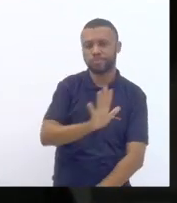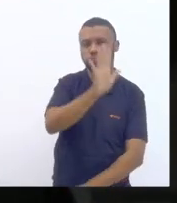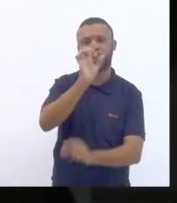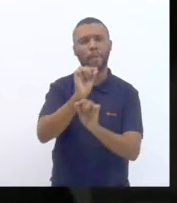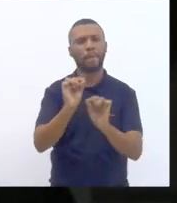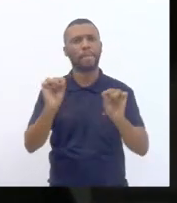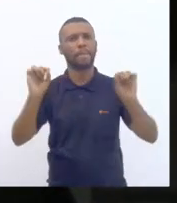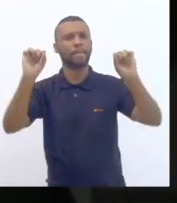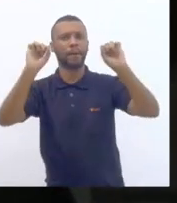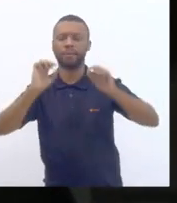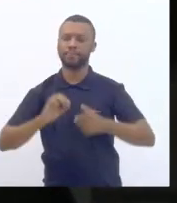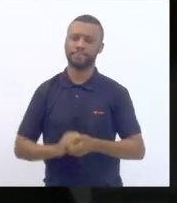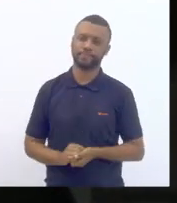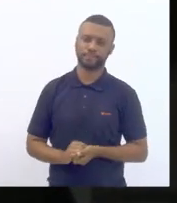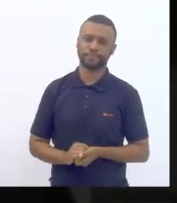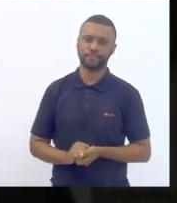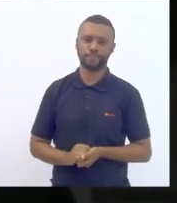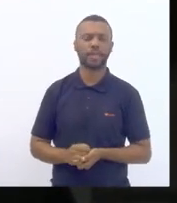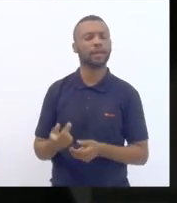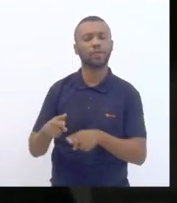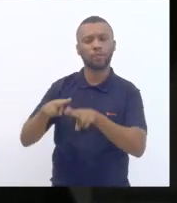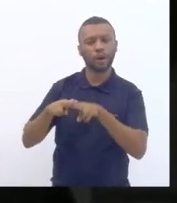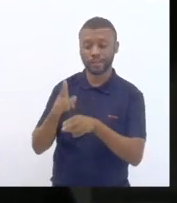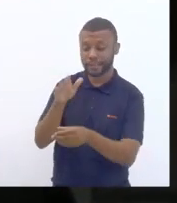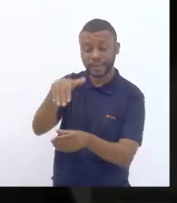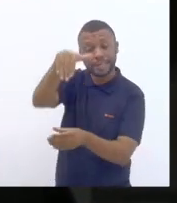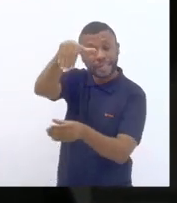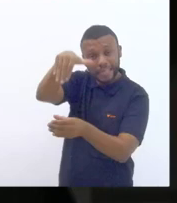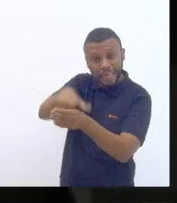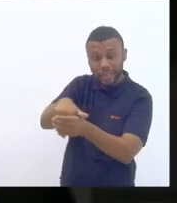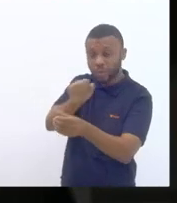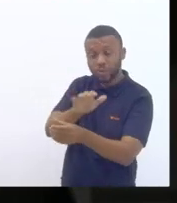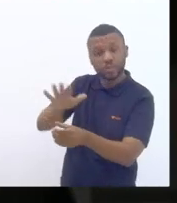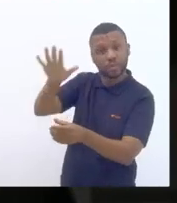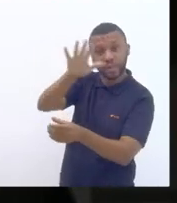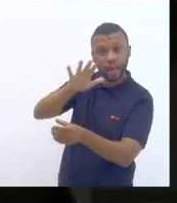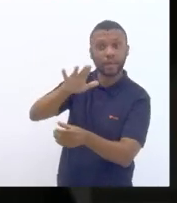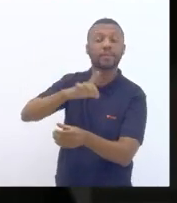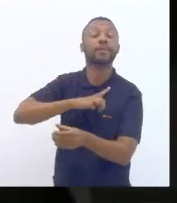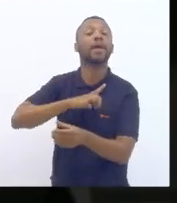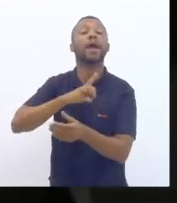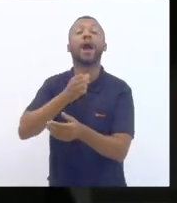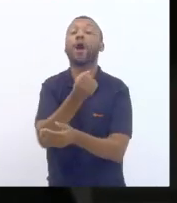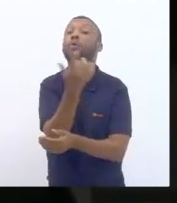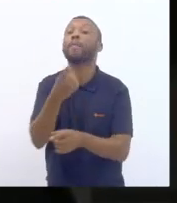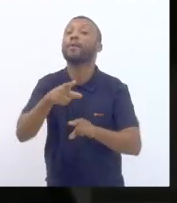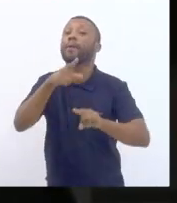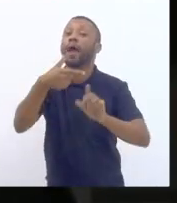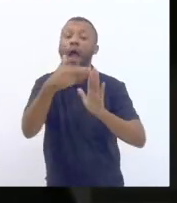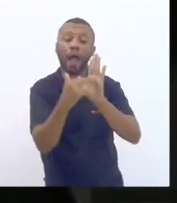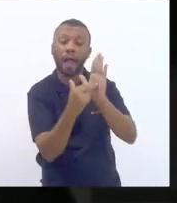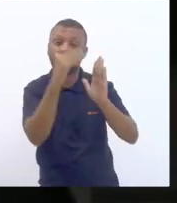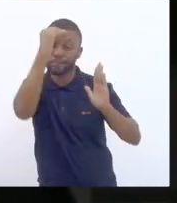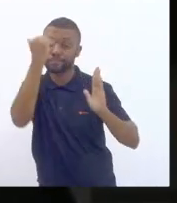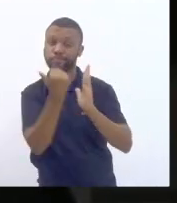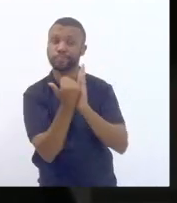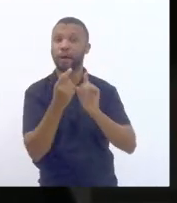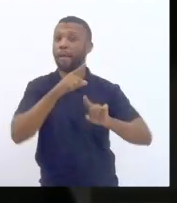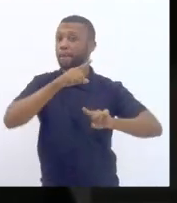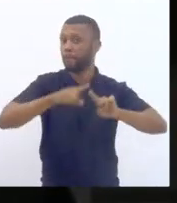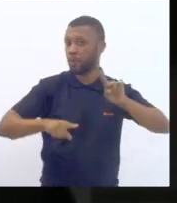do país é não há proibições em relação